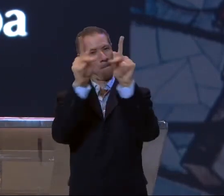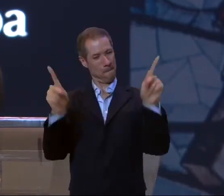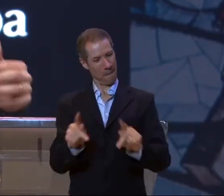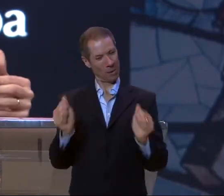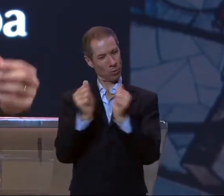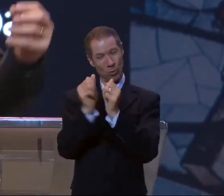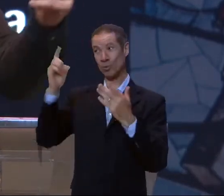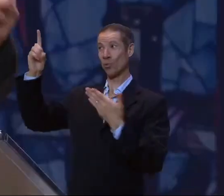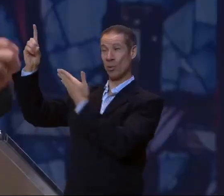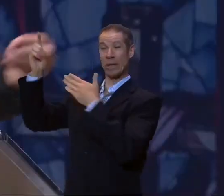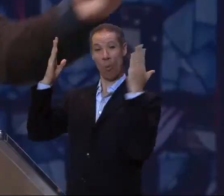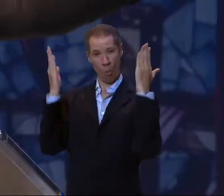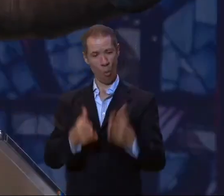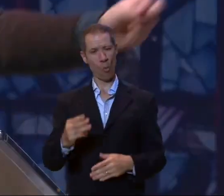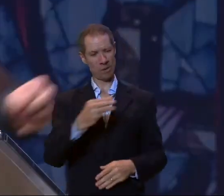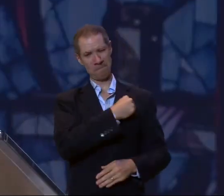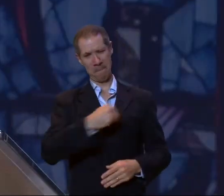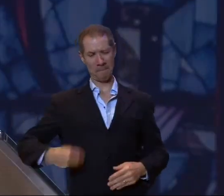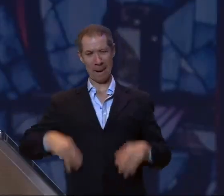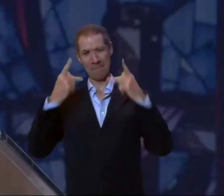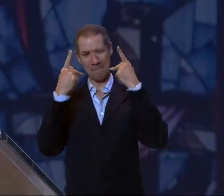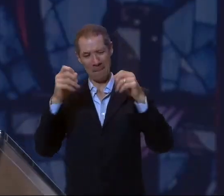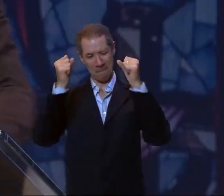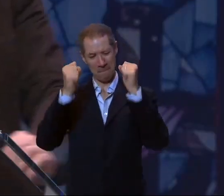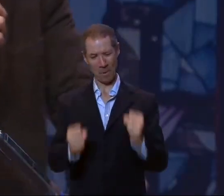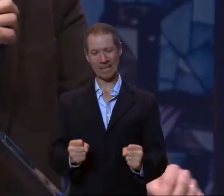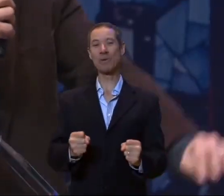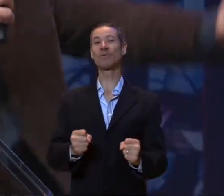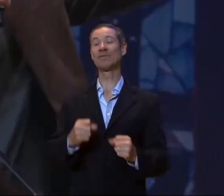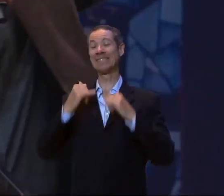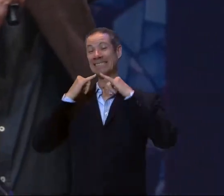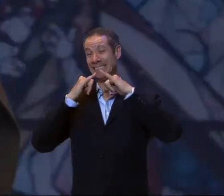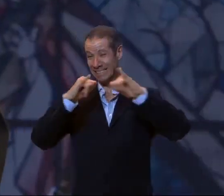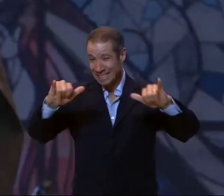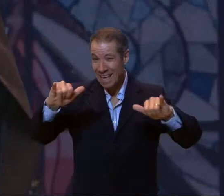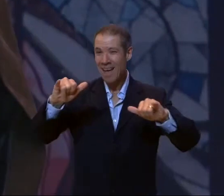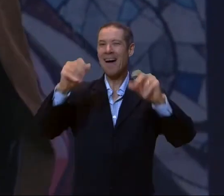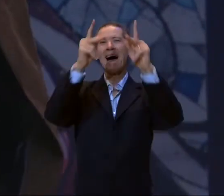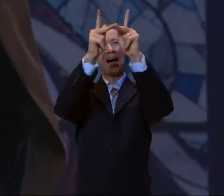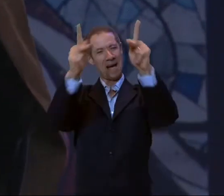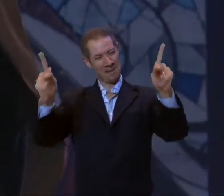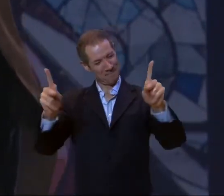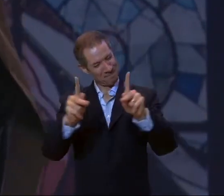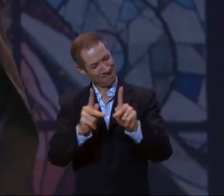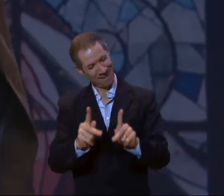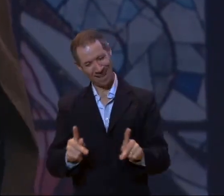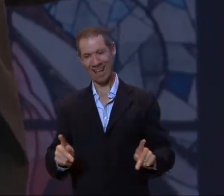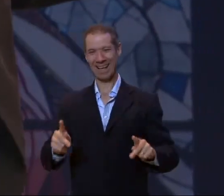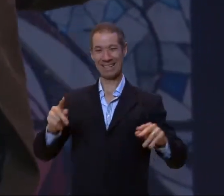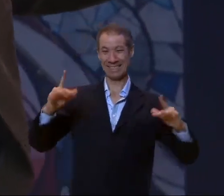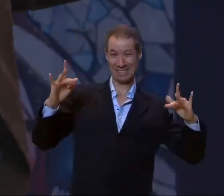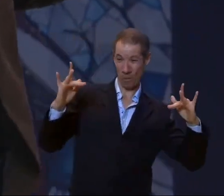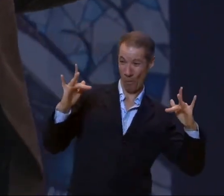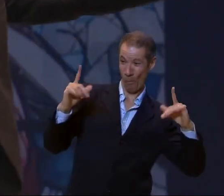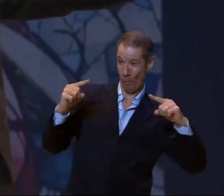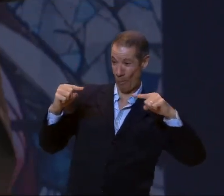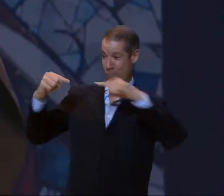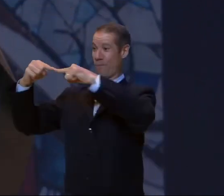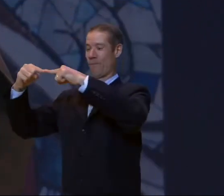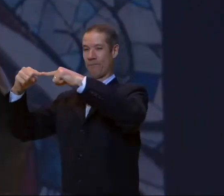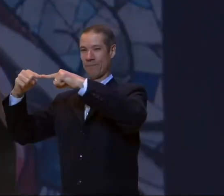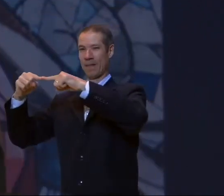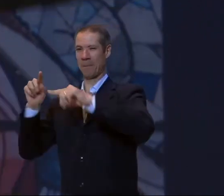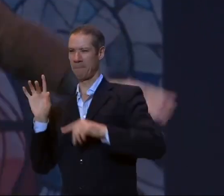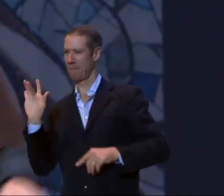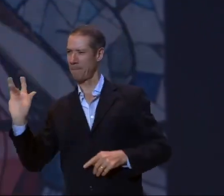Ele. Hoje, como ministro desse evangelho poderoso, eu vim dizer para você que a paz alcance a sua vida